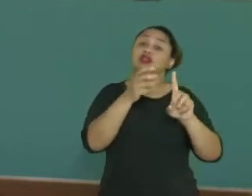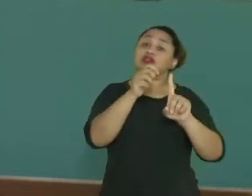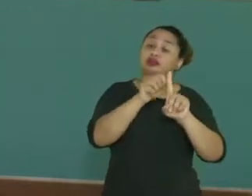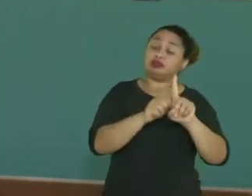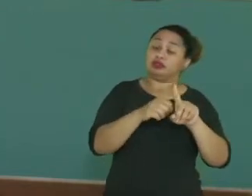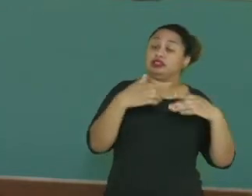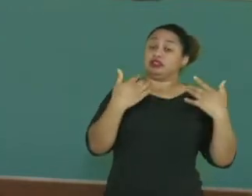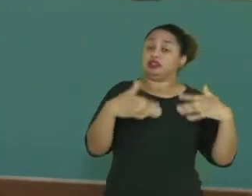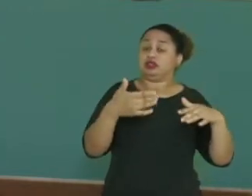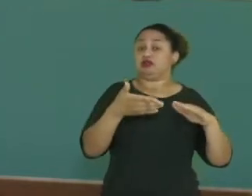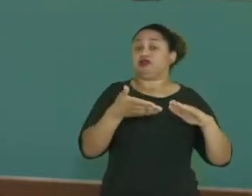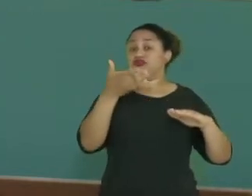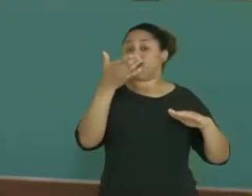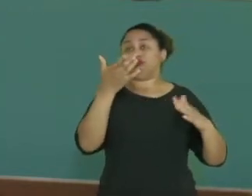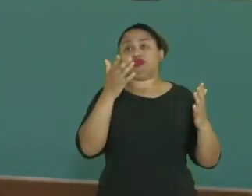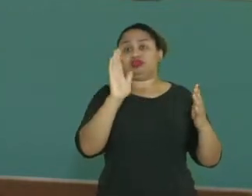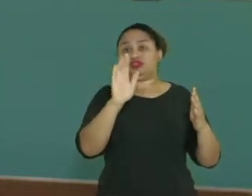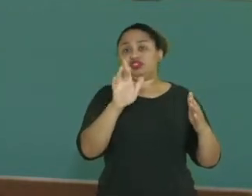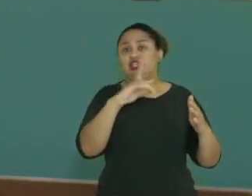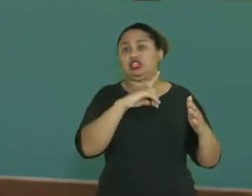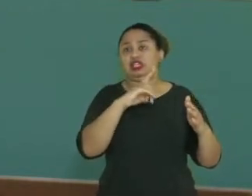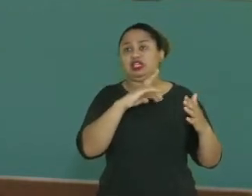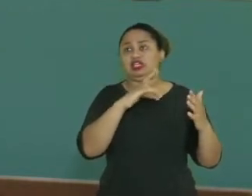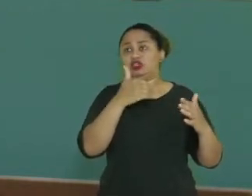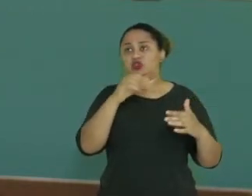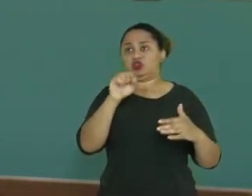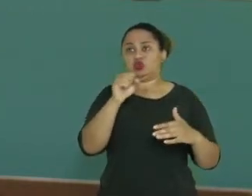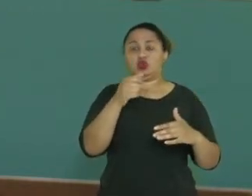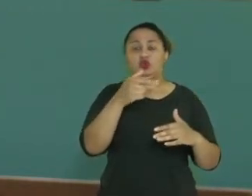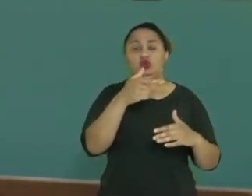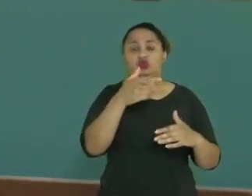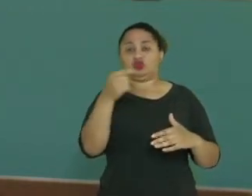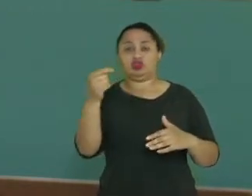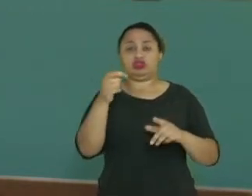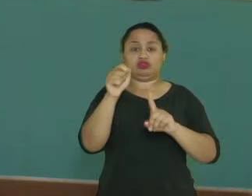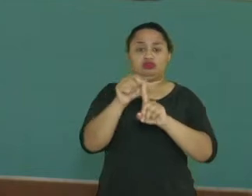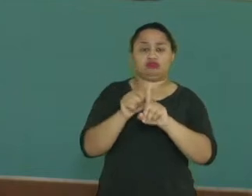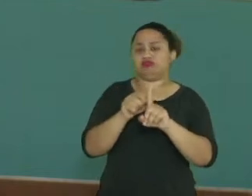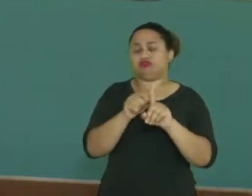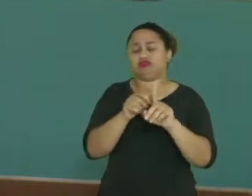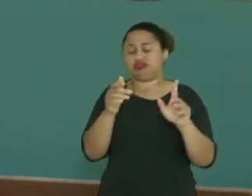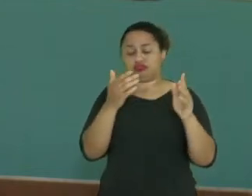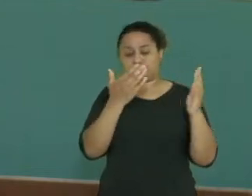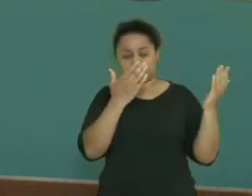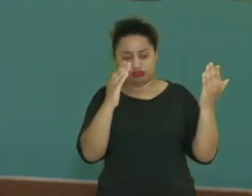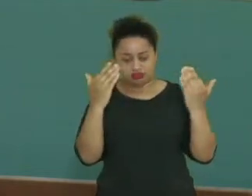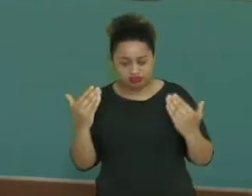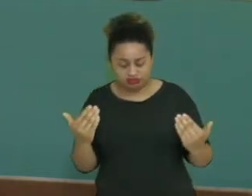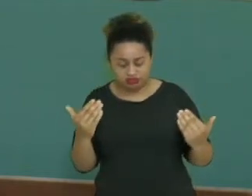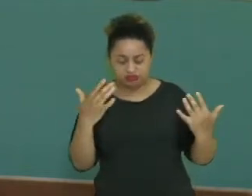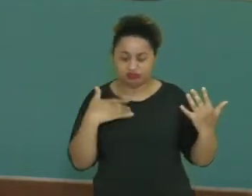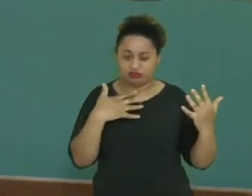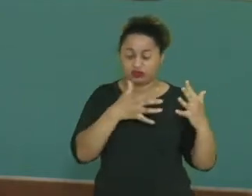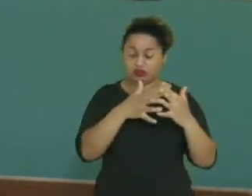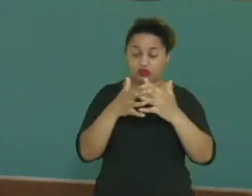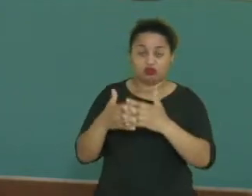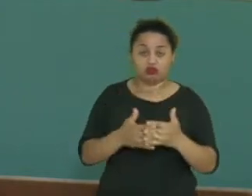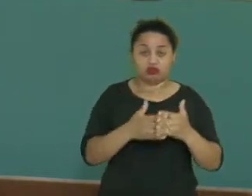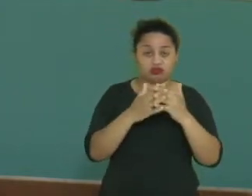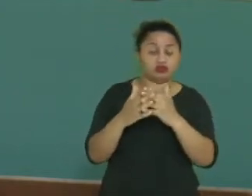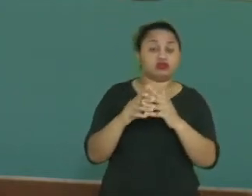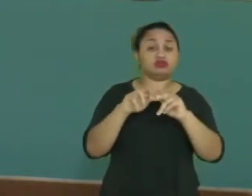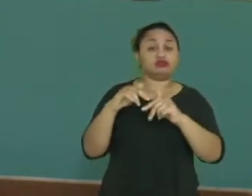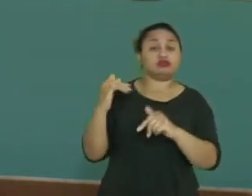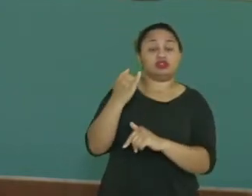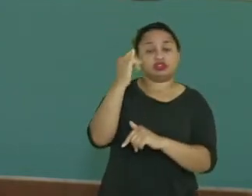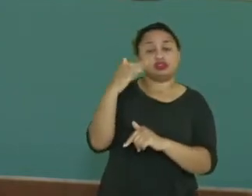aumentando. Já tem aí, né? Sei lá, né? Temos aí 18, 20 meses. Aí você vai analisando isso, fica confuso. Então, é importante você já